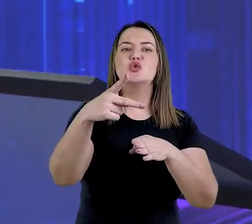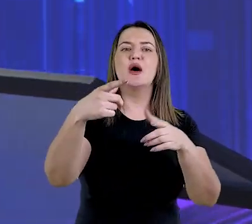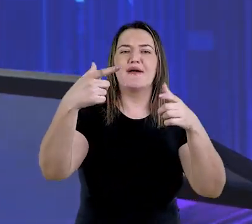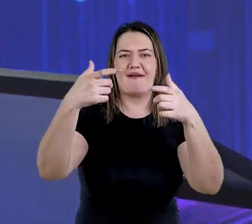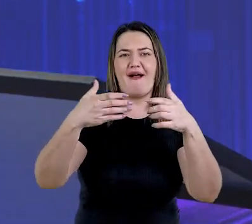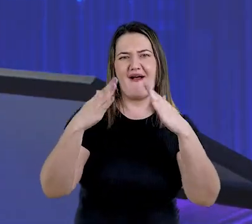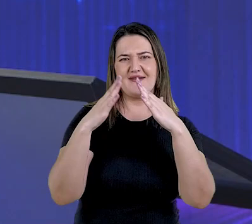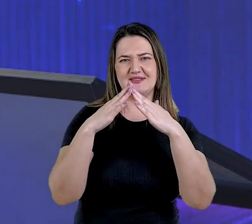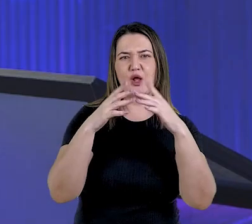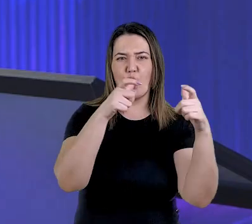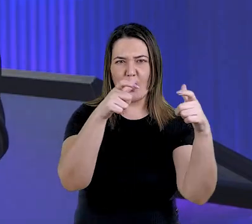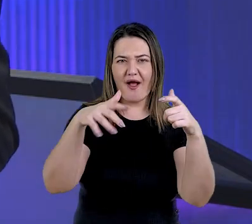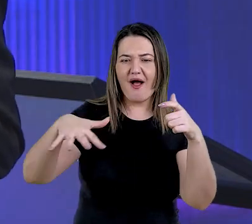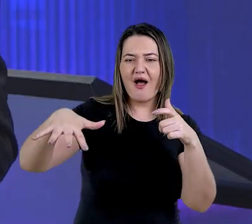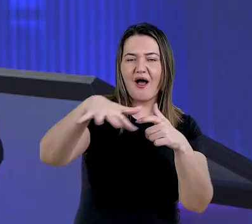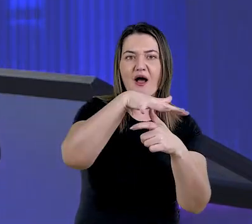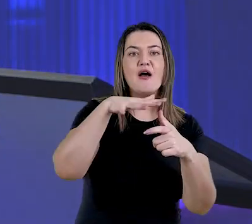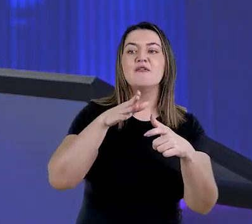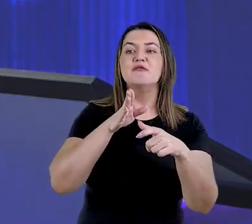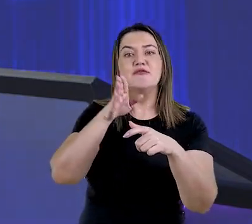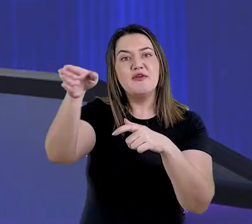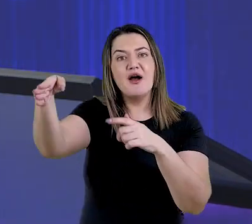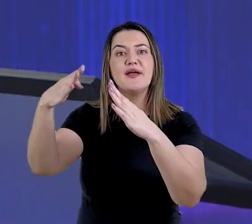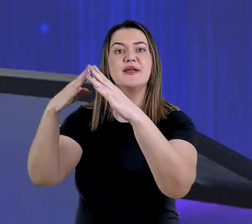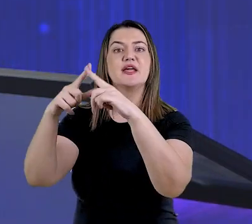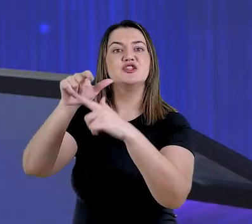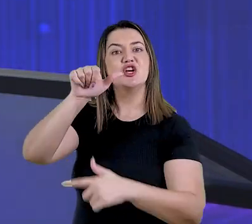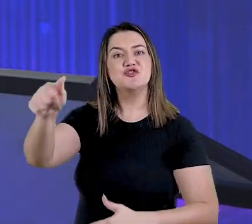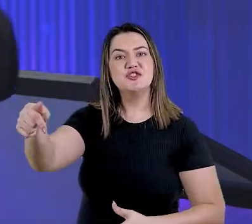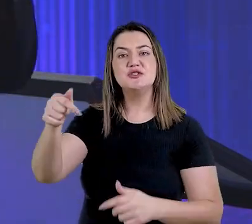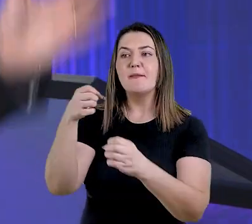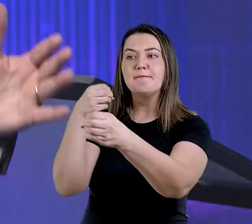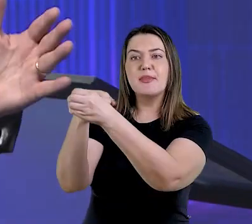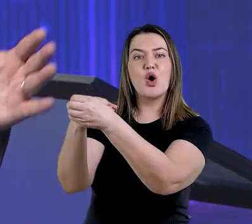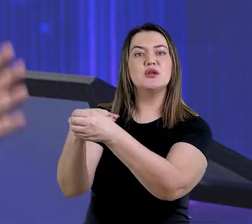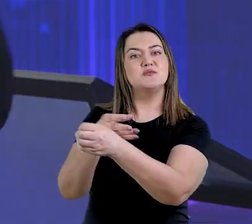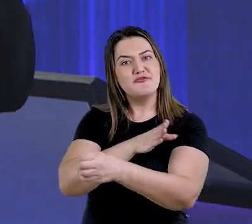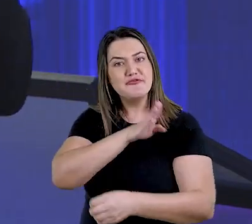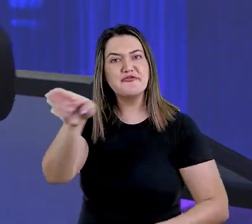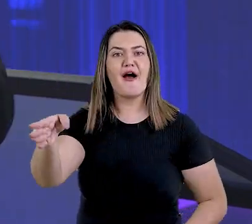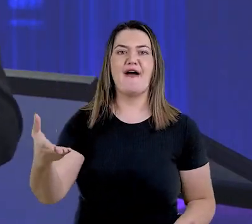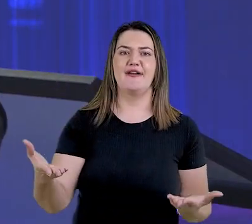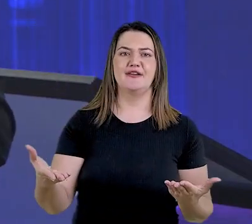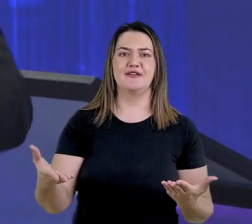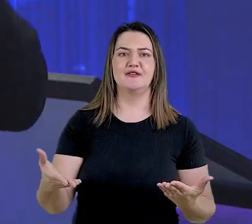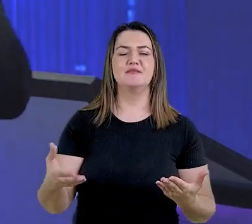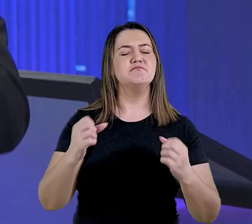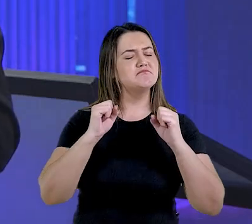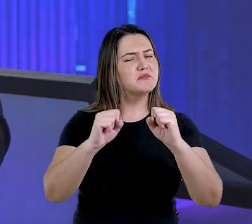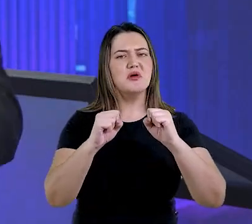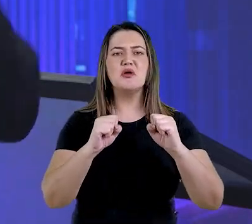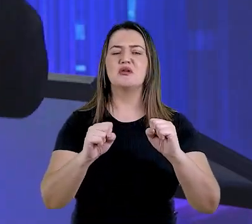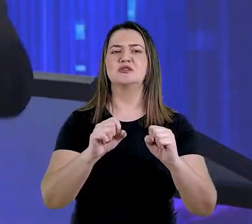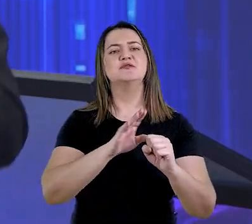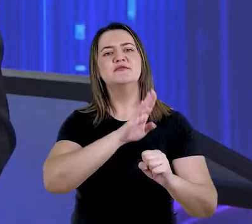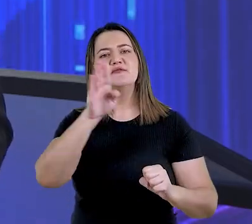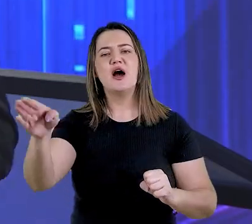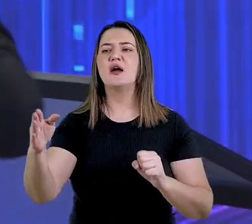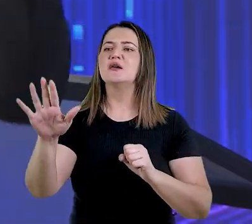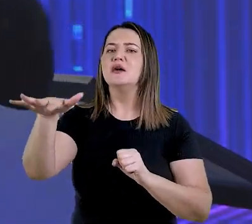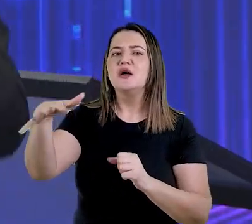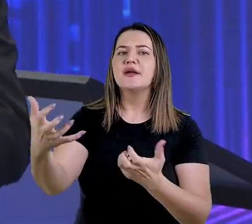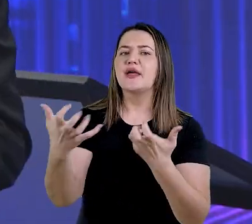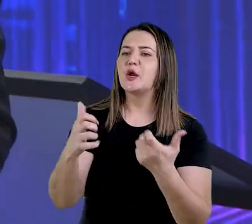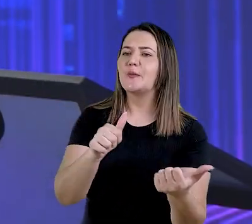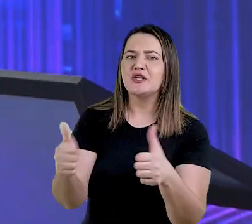no site encontreumaigreja.com.br, veja o endereço que está mais fácil para você e vá na igreja. Procure a igreja, peça o